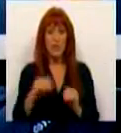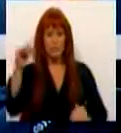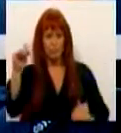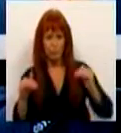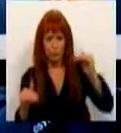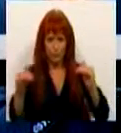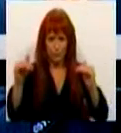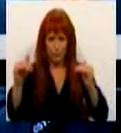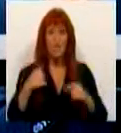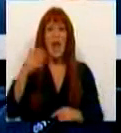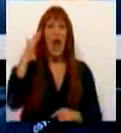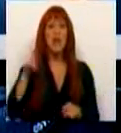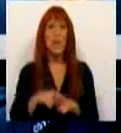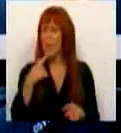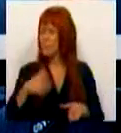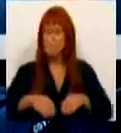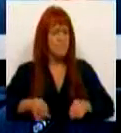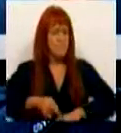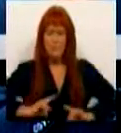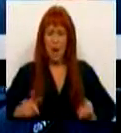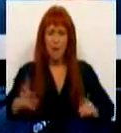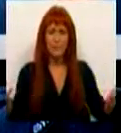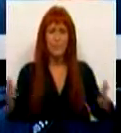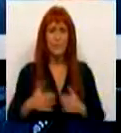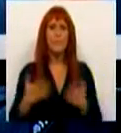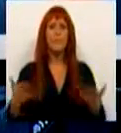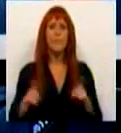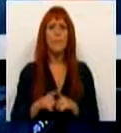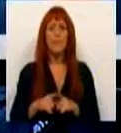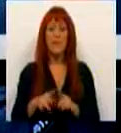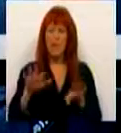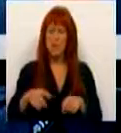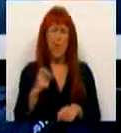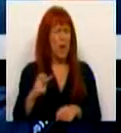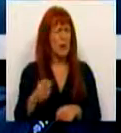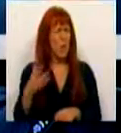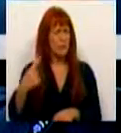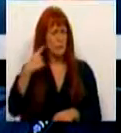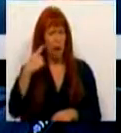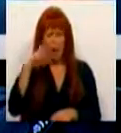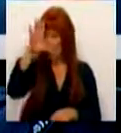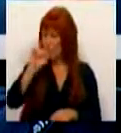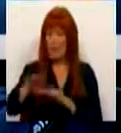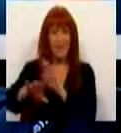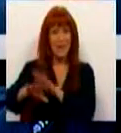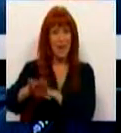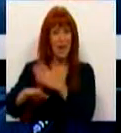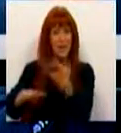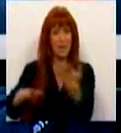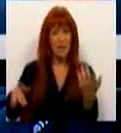desigualdades. Consideramos inaceitável que ao fim de 4 anos da governação da